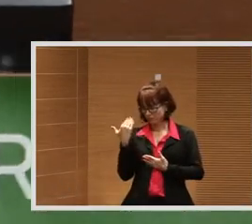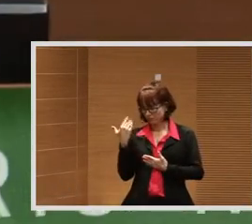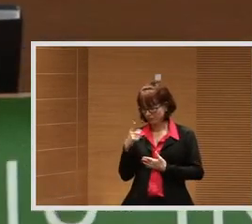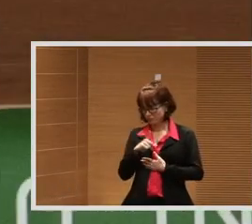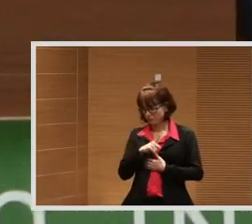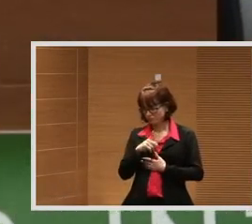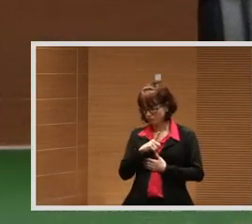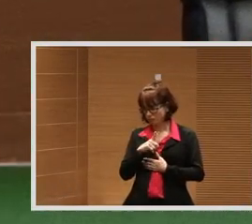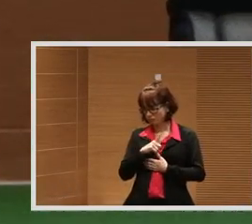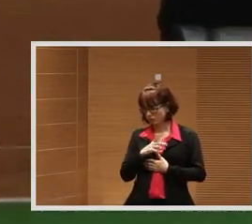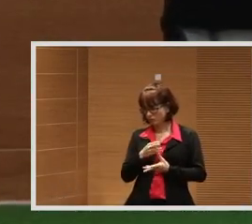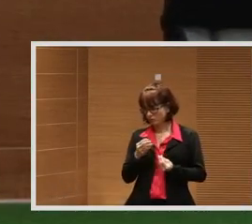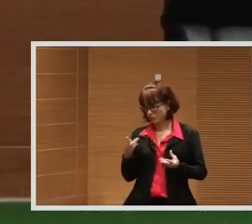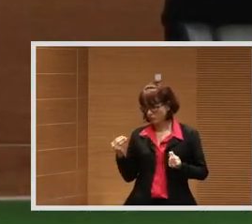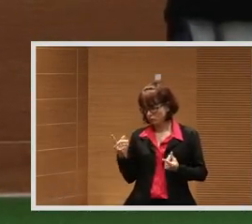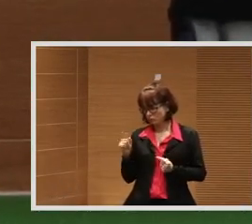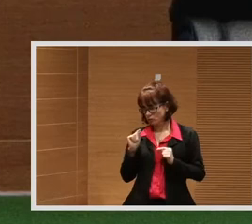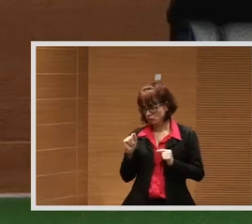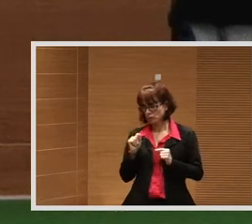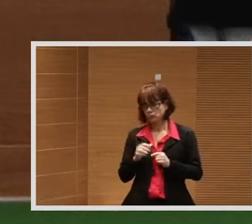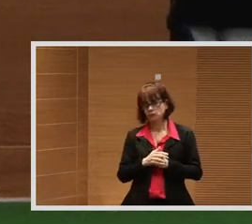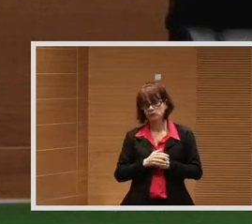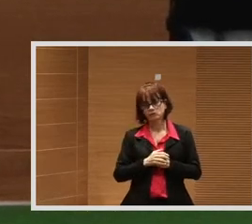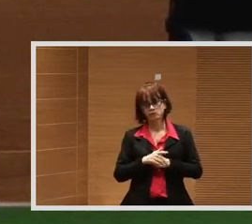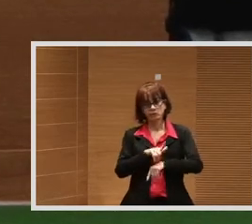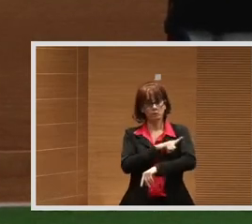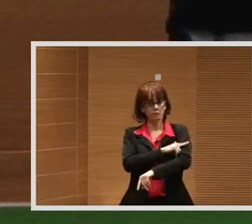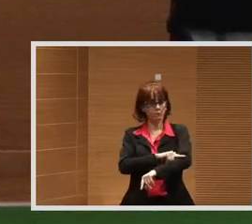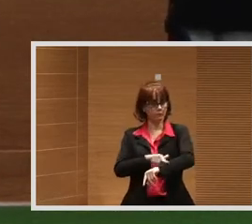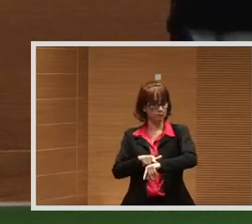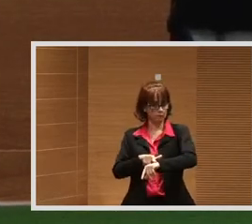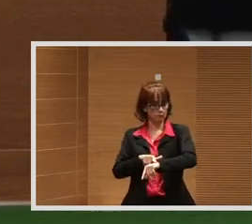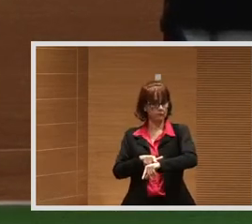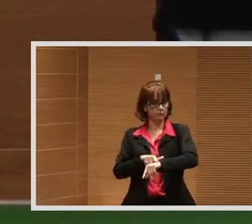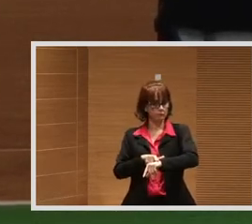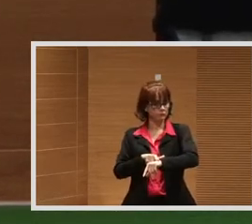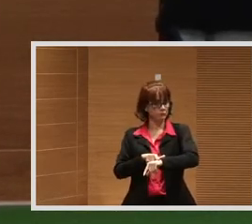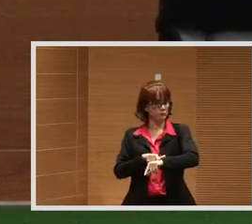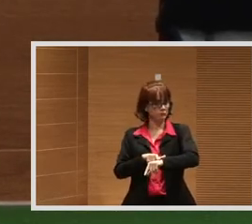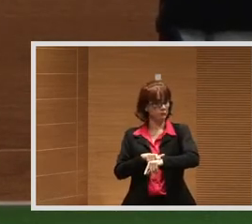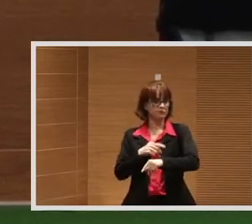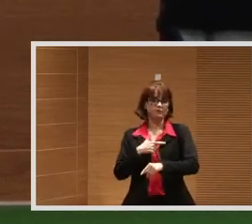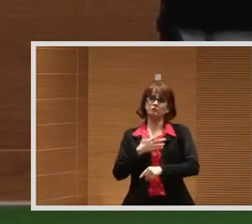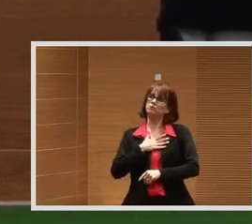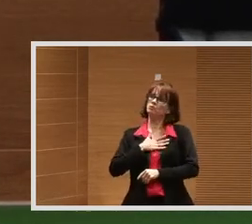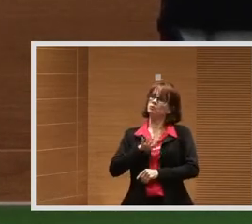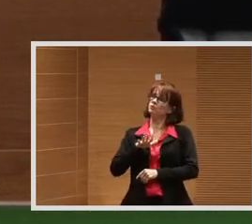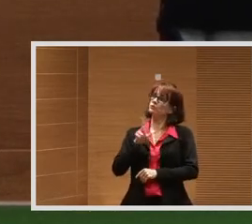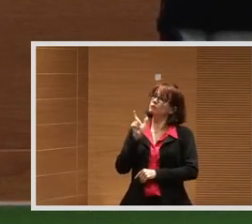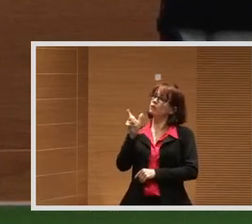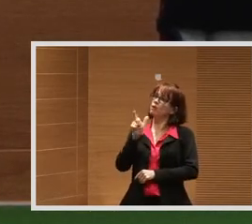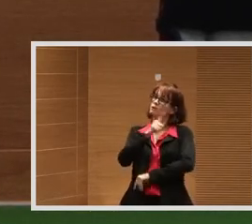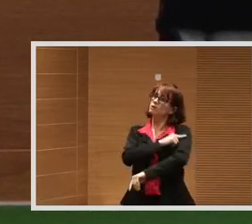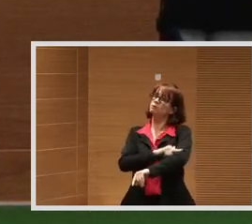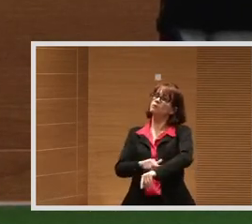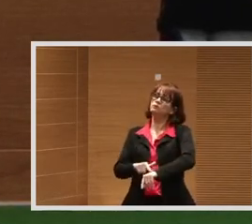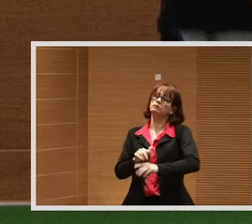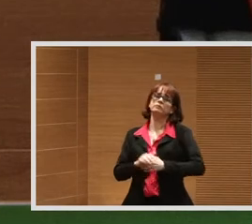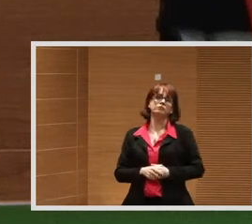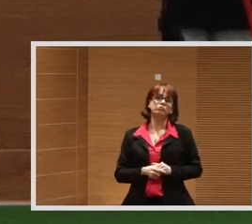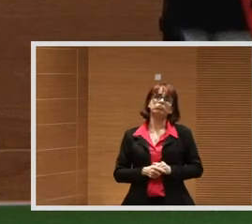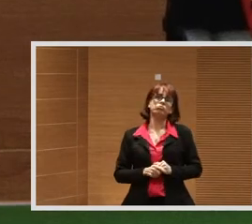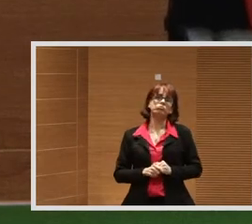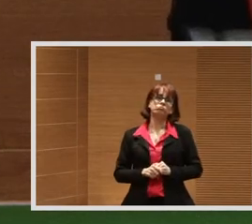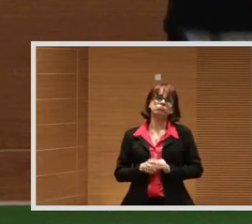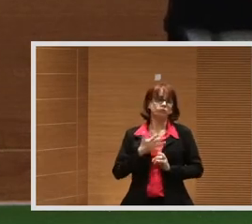muito, que é comportamento. Eu não gosto da palavra comportamento. Não